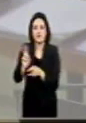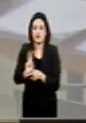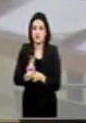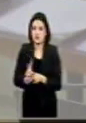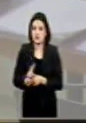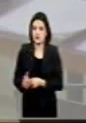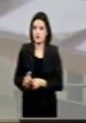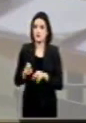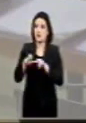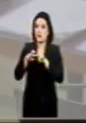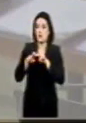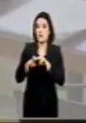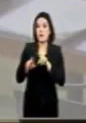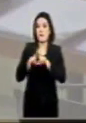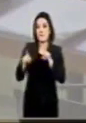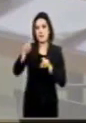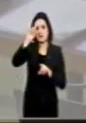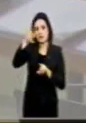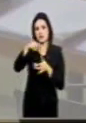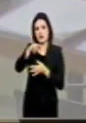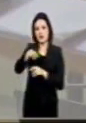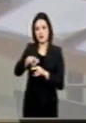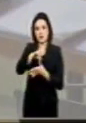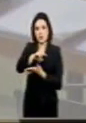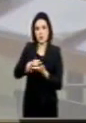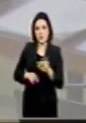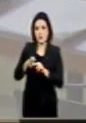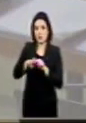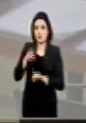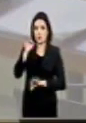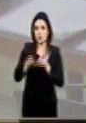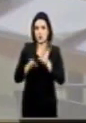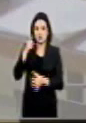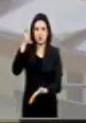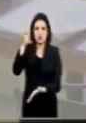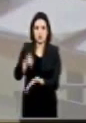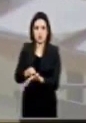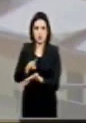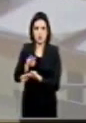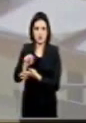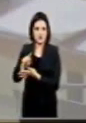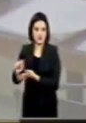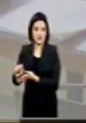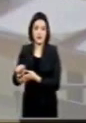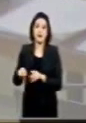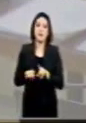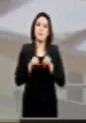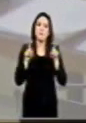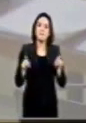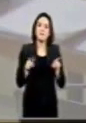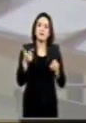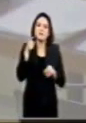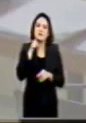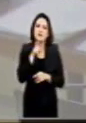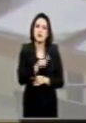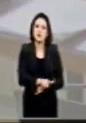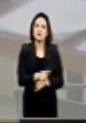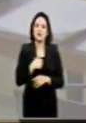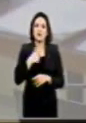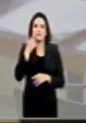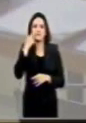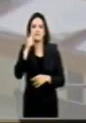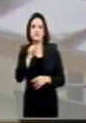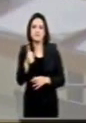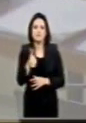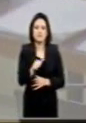por juiz de primeiro grau. A possibilidade é em tese. Para que se chegue a este exame, no caso concreto, senhor